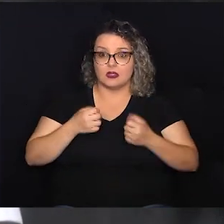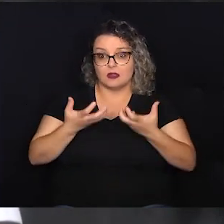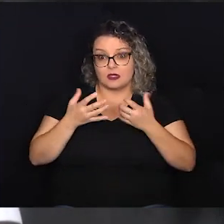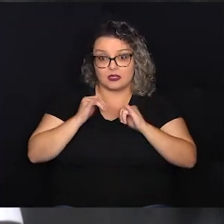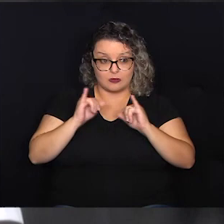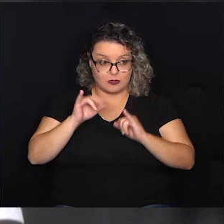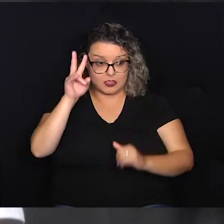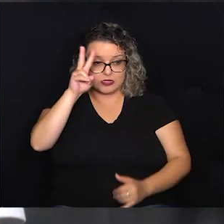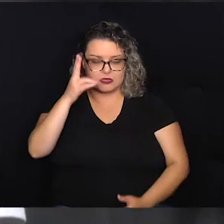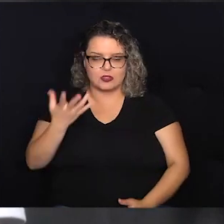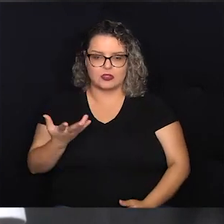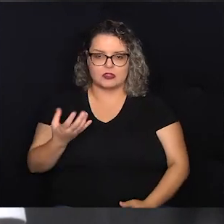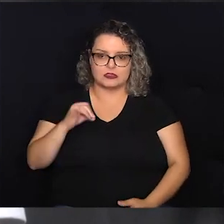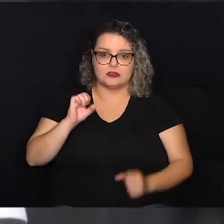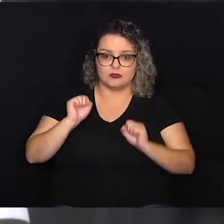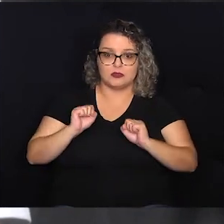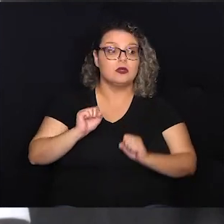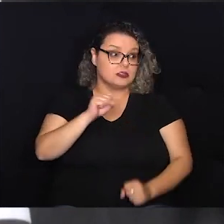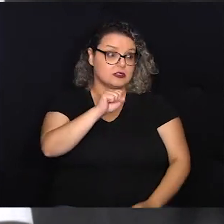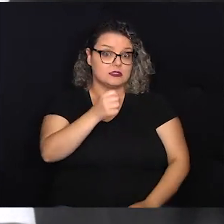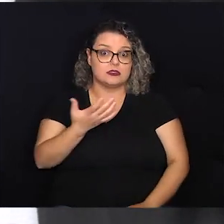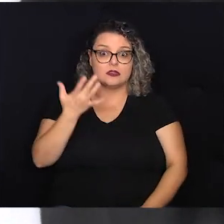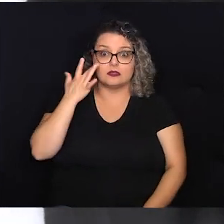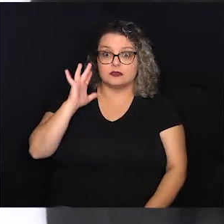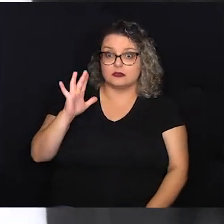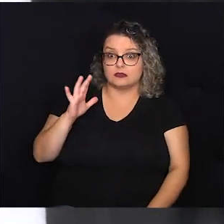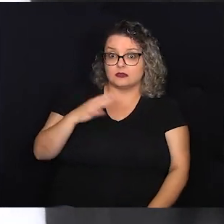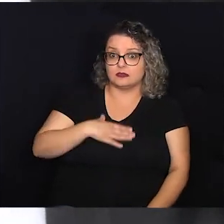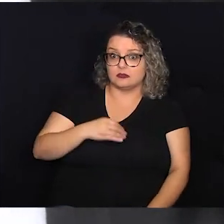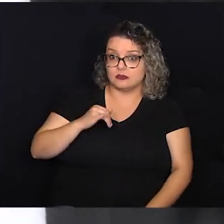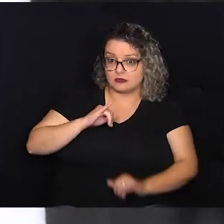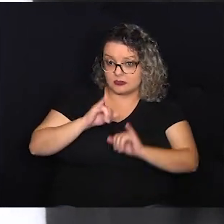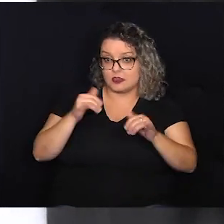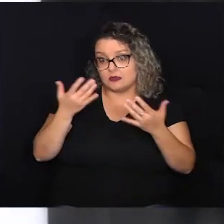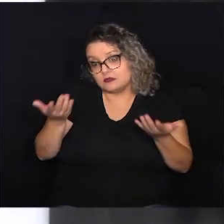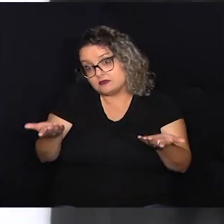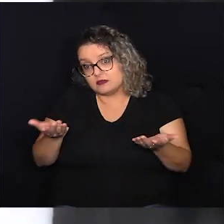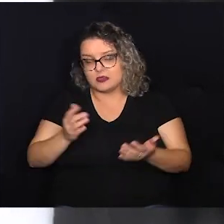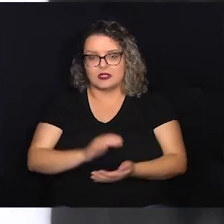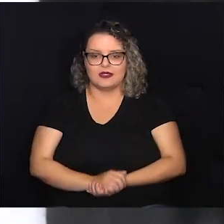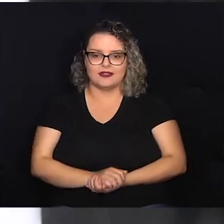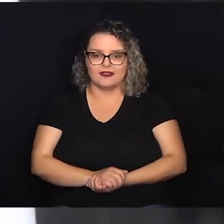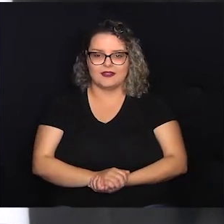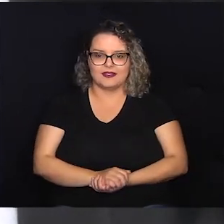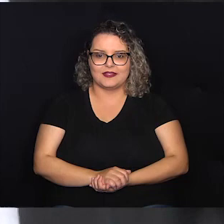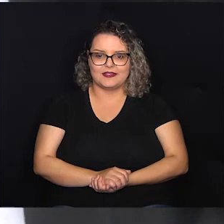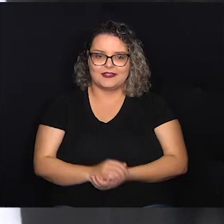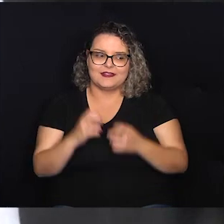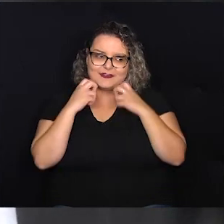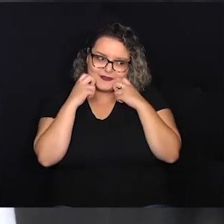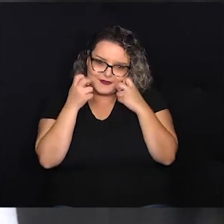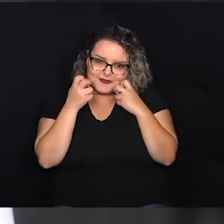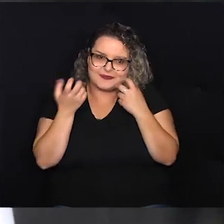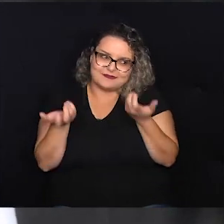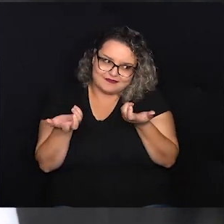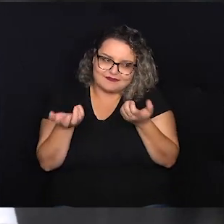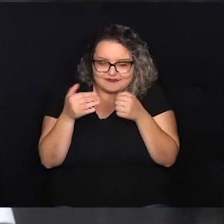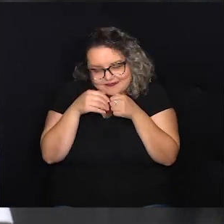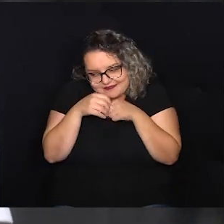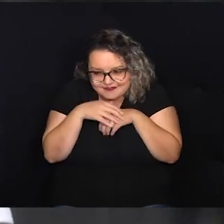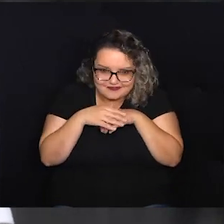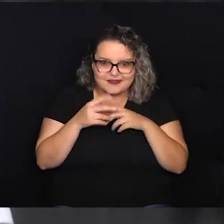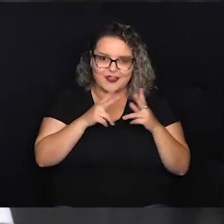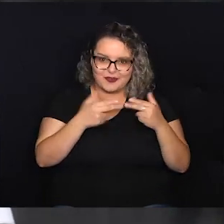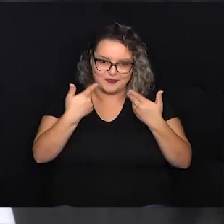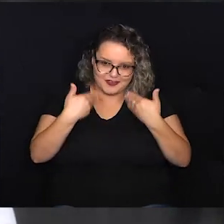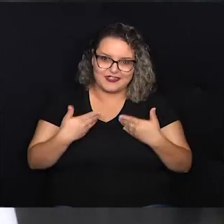Claro, claro. Eu não sei se outros filhos falarão, porque eles são muito inibidos, tímidos,